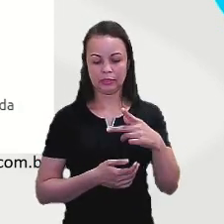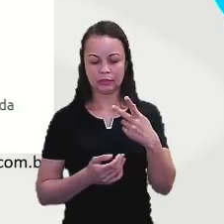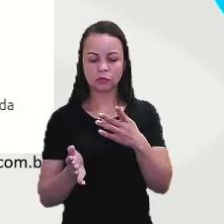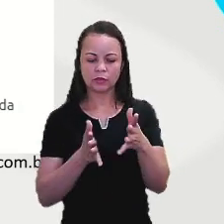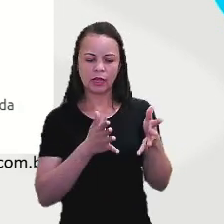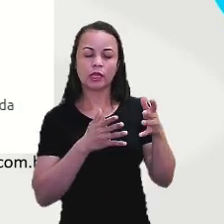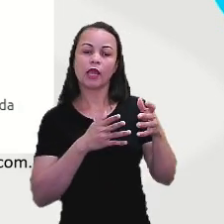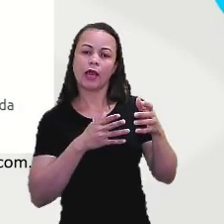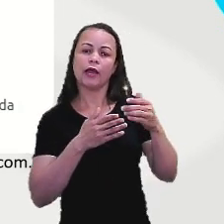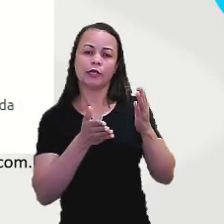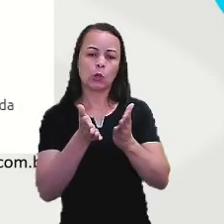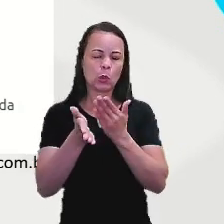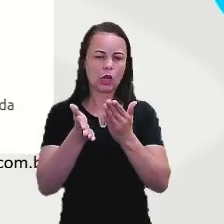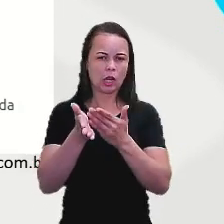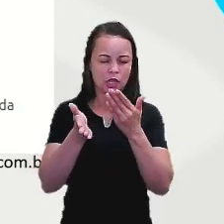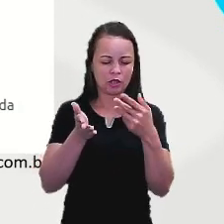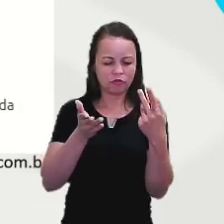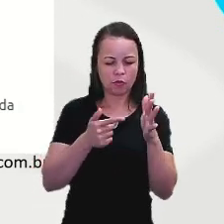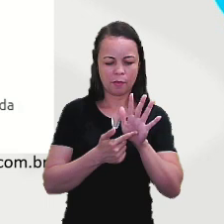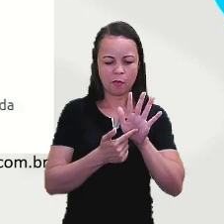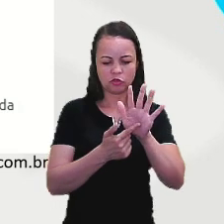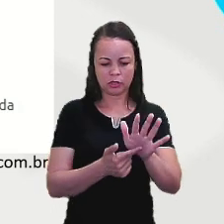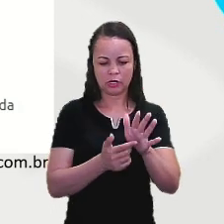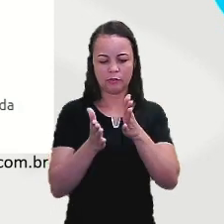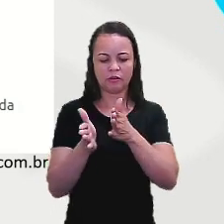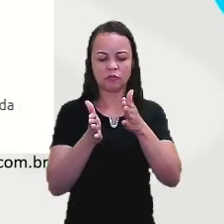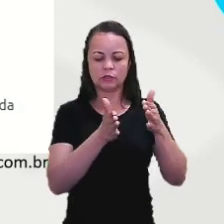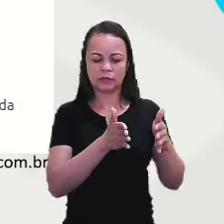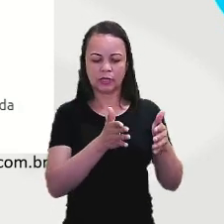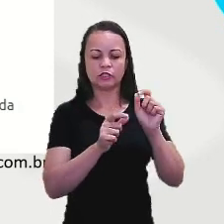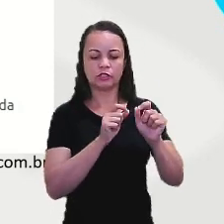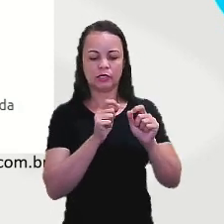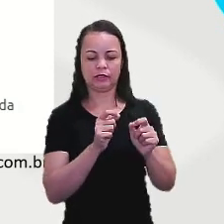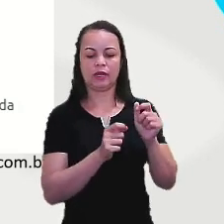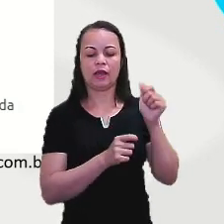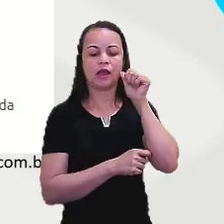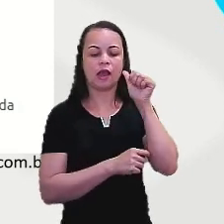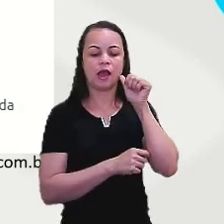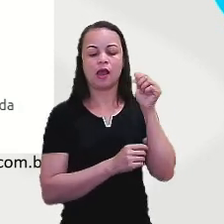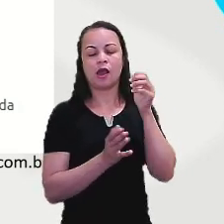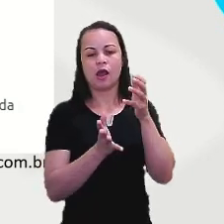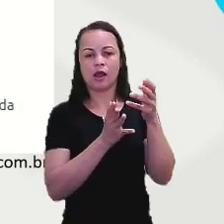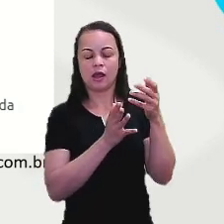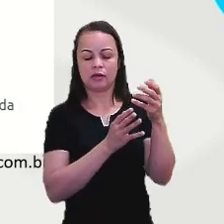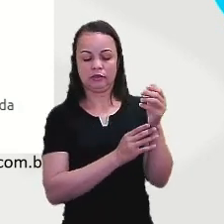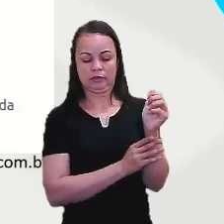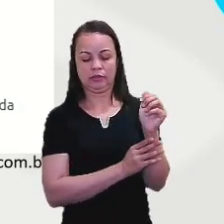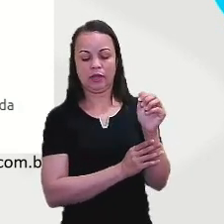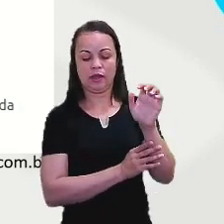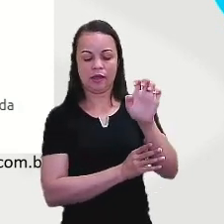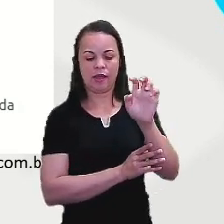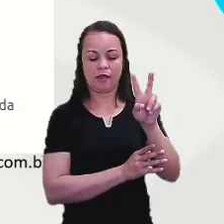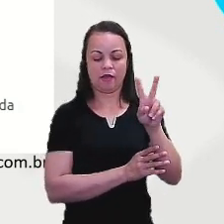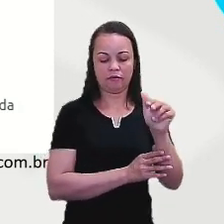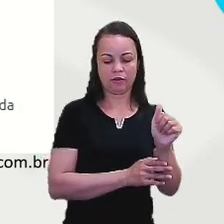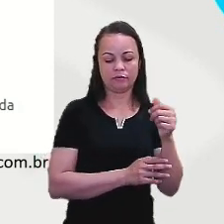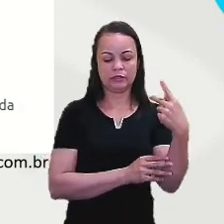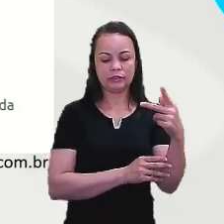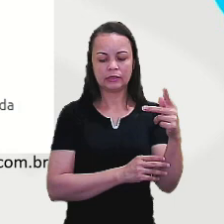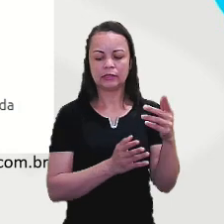Furnari, da Companhia das Letrinhas. E do outro lado, uma animação, né? No caso aqui é um